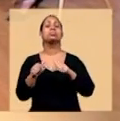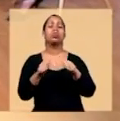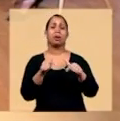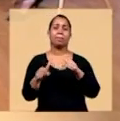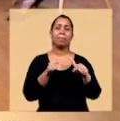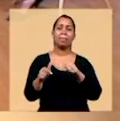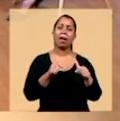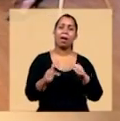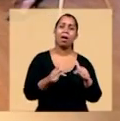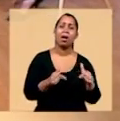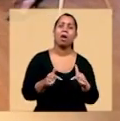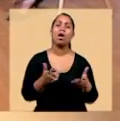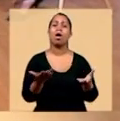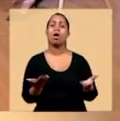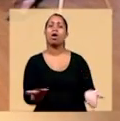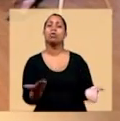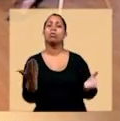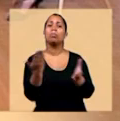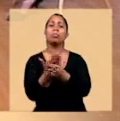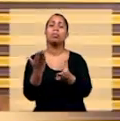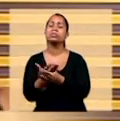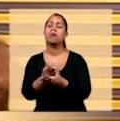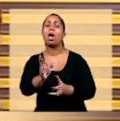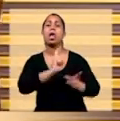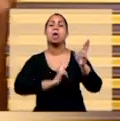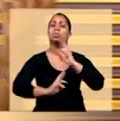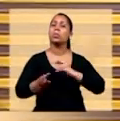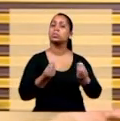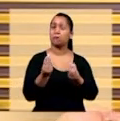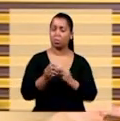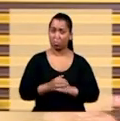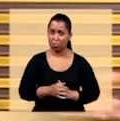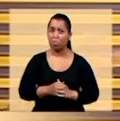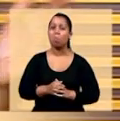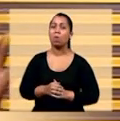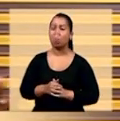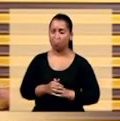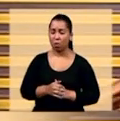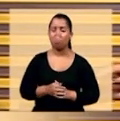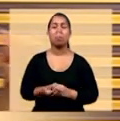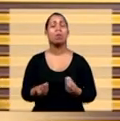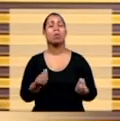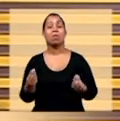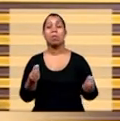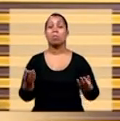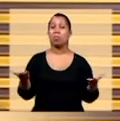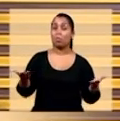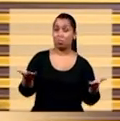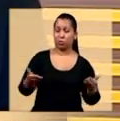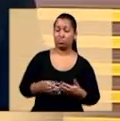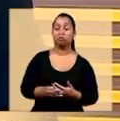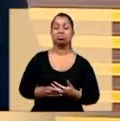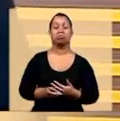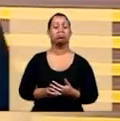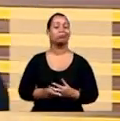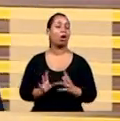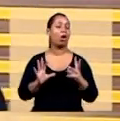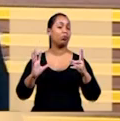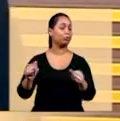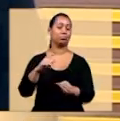vem respondendo às ações de assédio moral? As punições são exemplares? Como é que está nesse quesito? Tem de